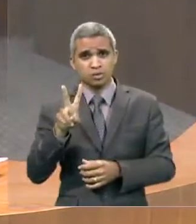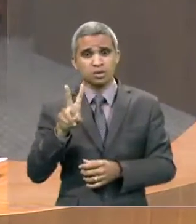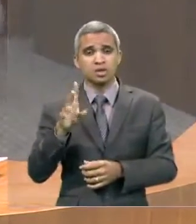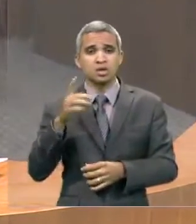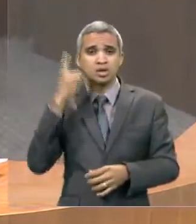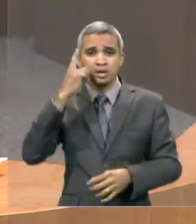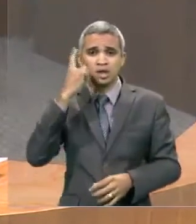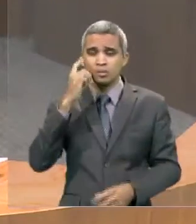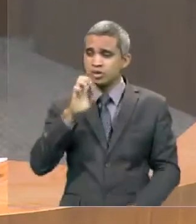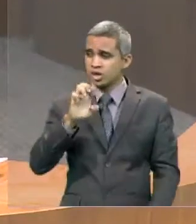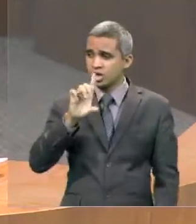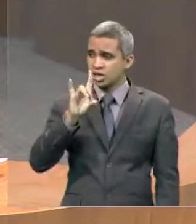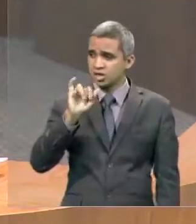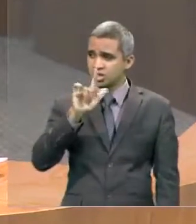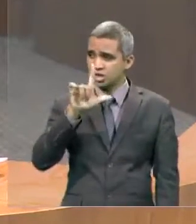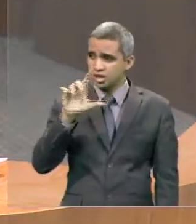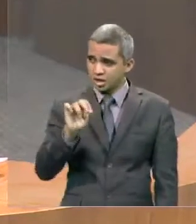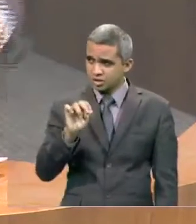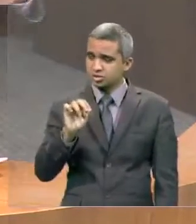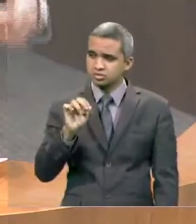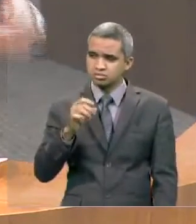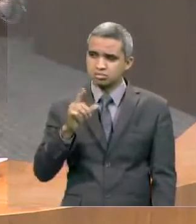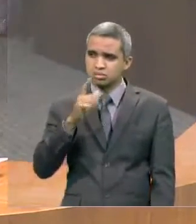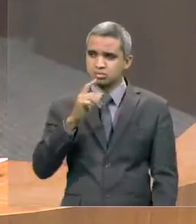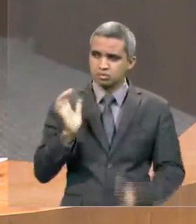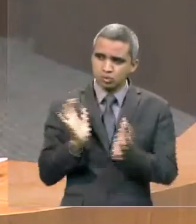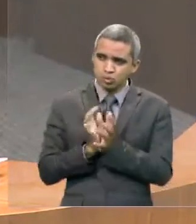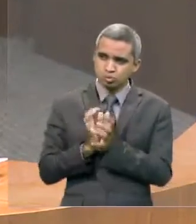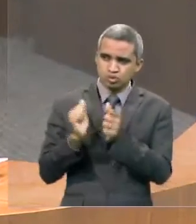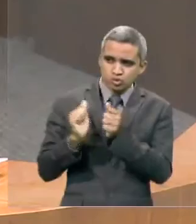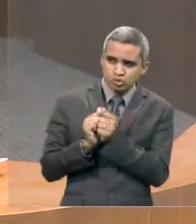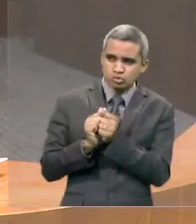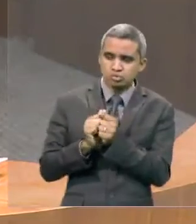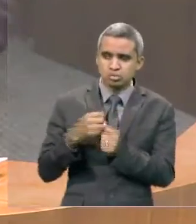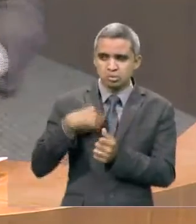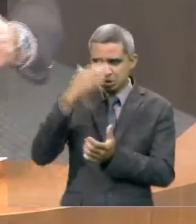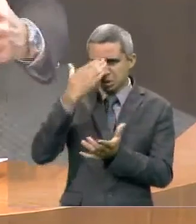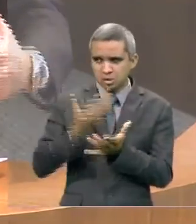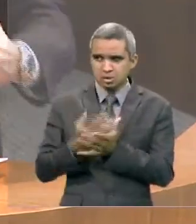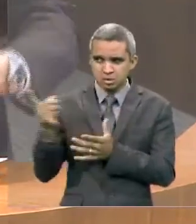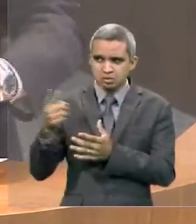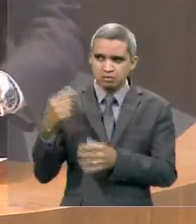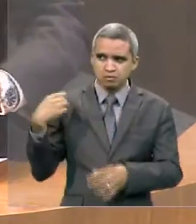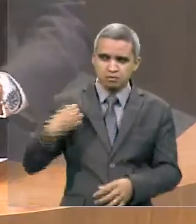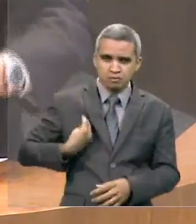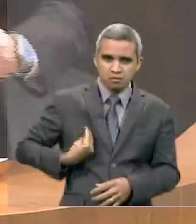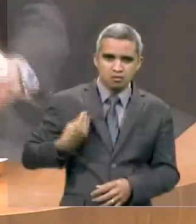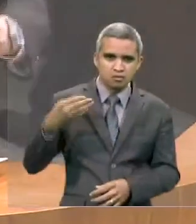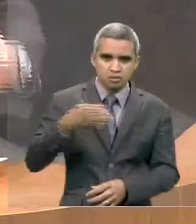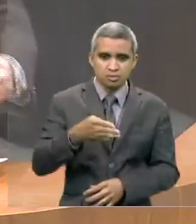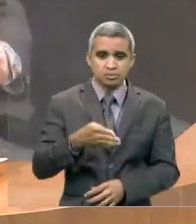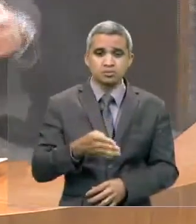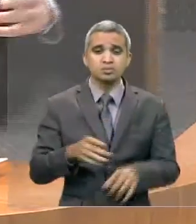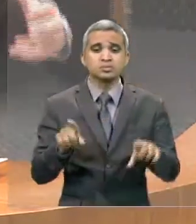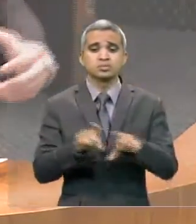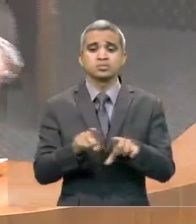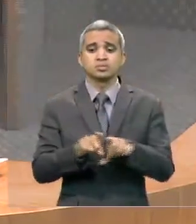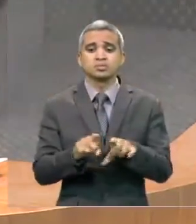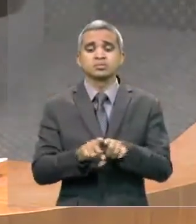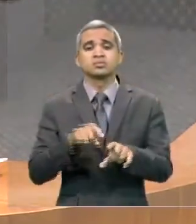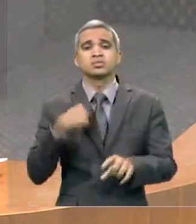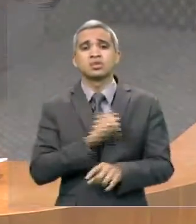nosso partido, que estará presente certamente também nesse grande evento. Nós vamos também apresentar